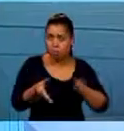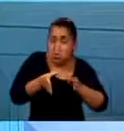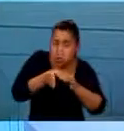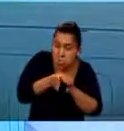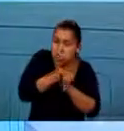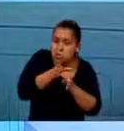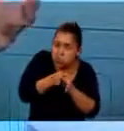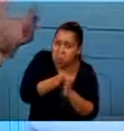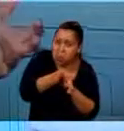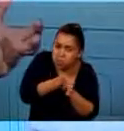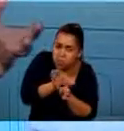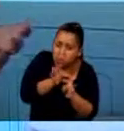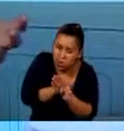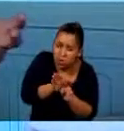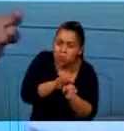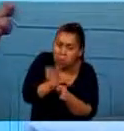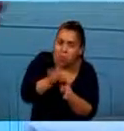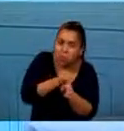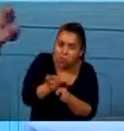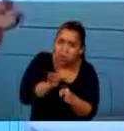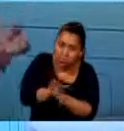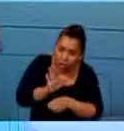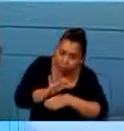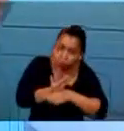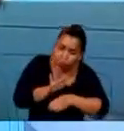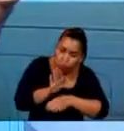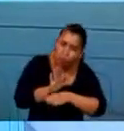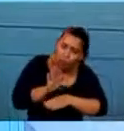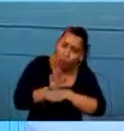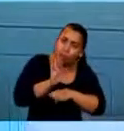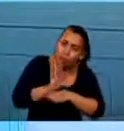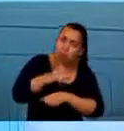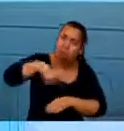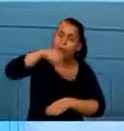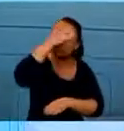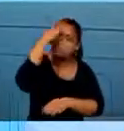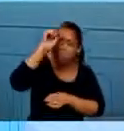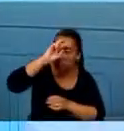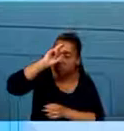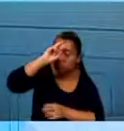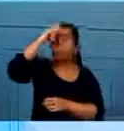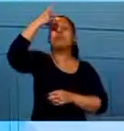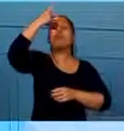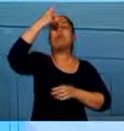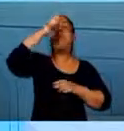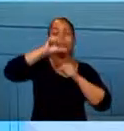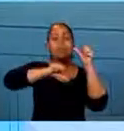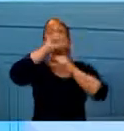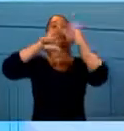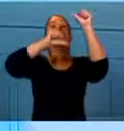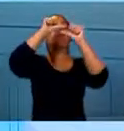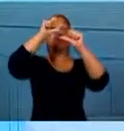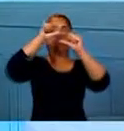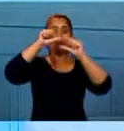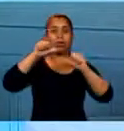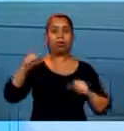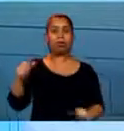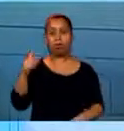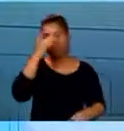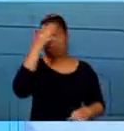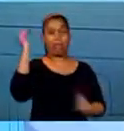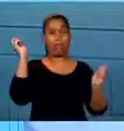Instruindo. Há um trabalho de educação ambiental muito bonito, que depois o Paulo pode dizer um pouco mais a esse